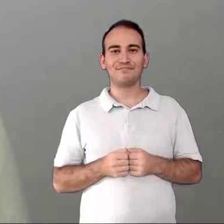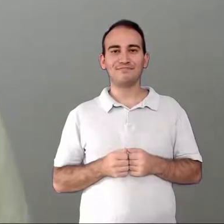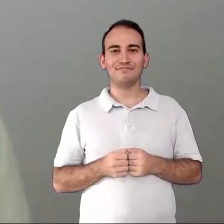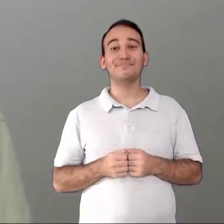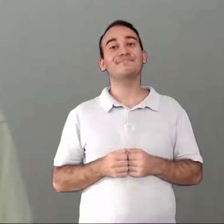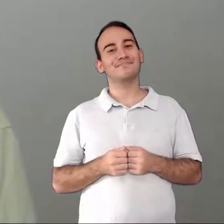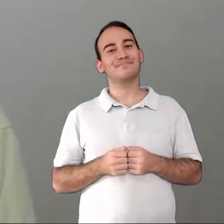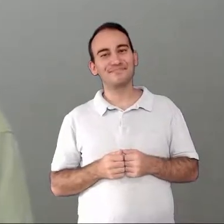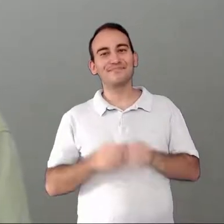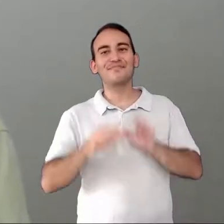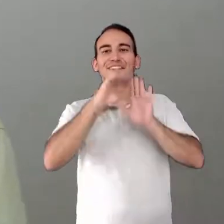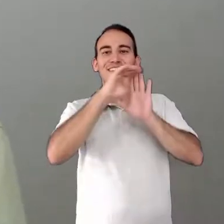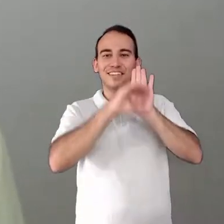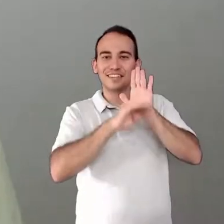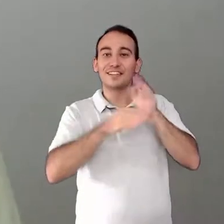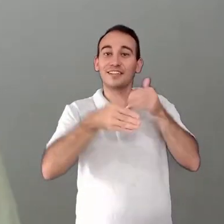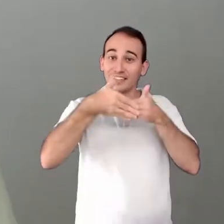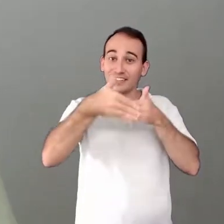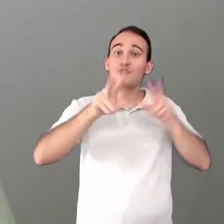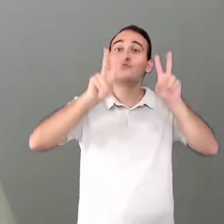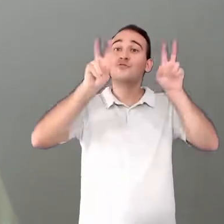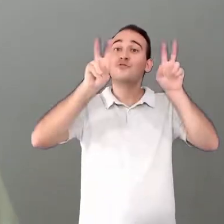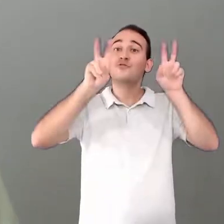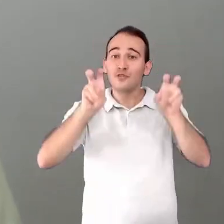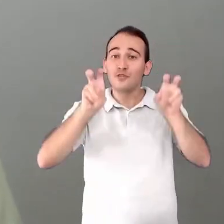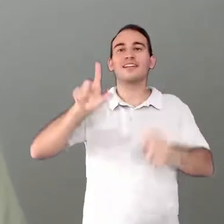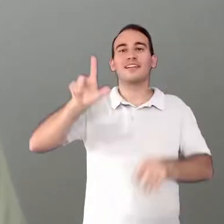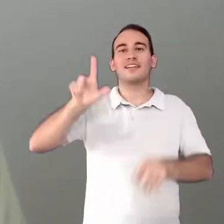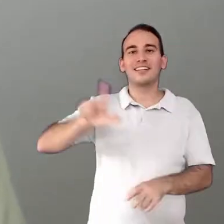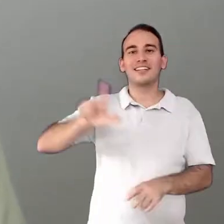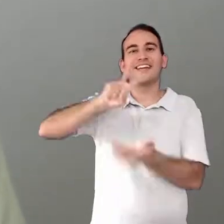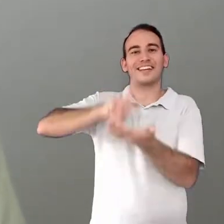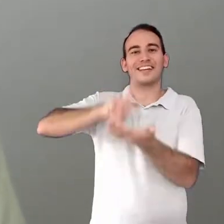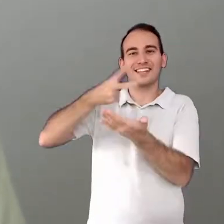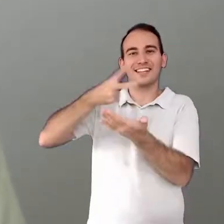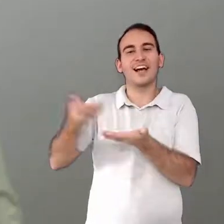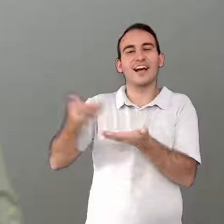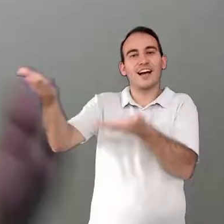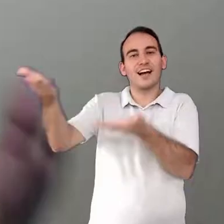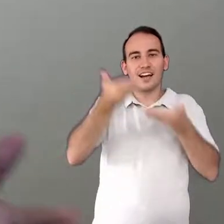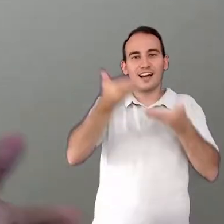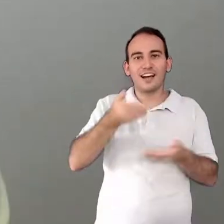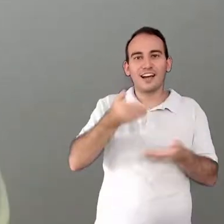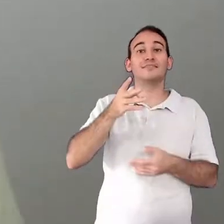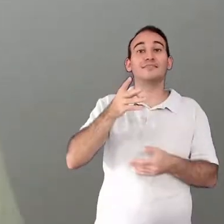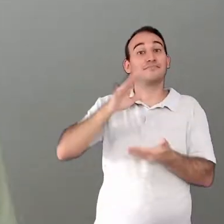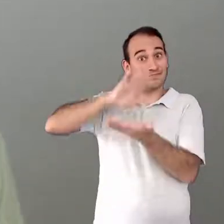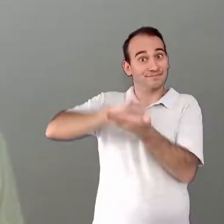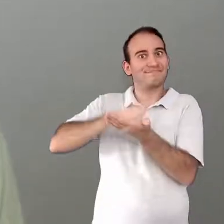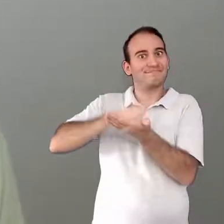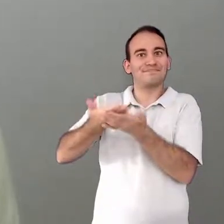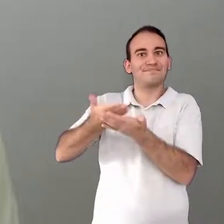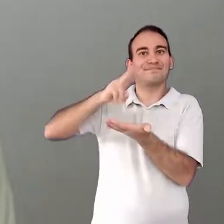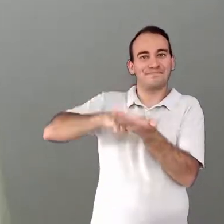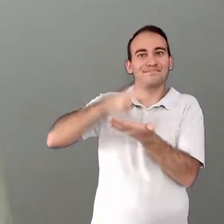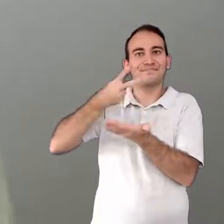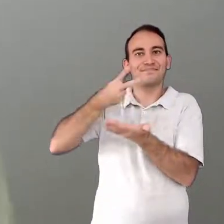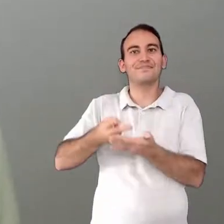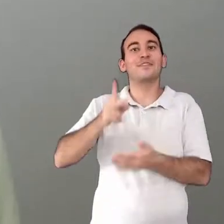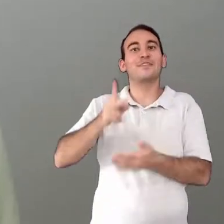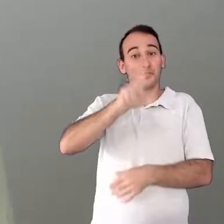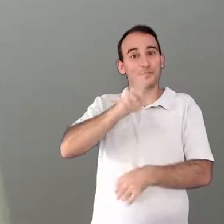Continuando a discussão sobre tradução literária, agora nós teremos o tradutor e intérprete, professor